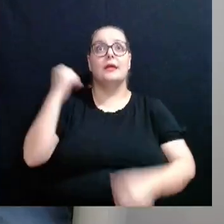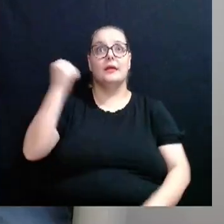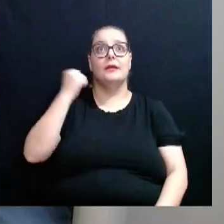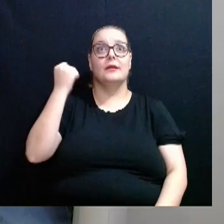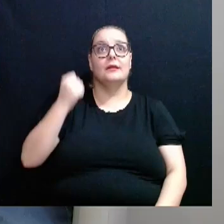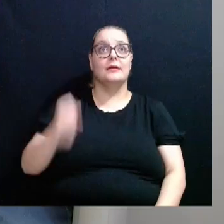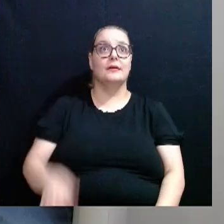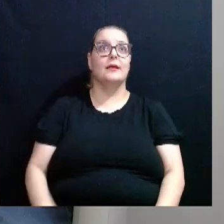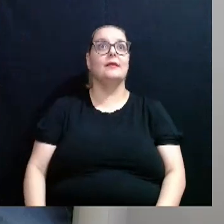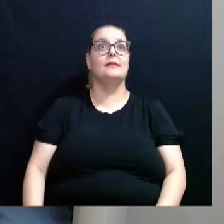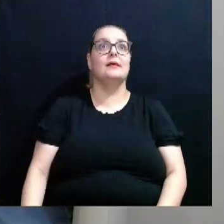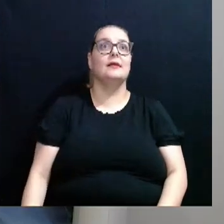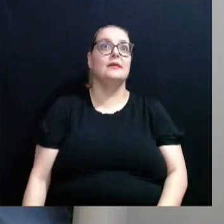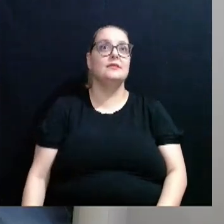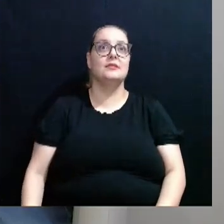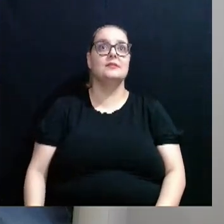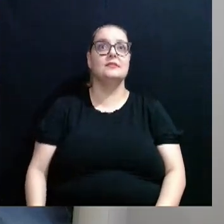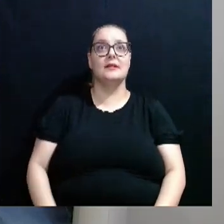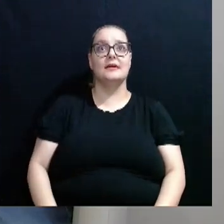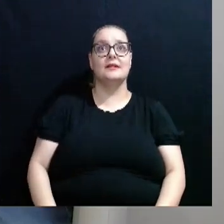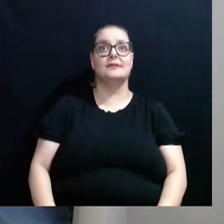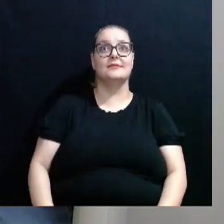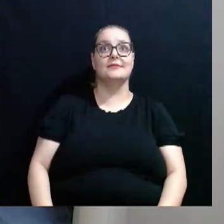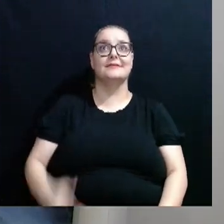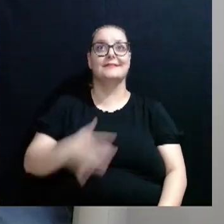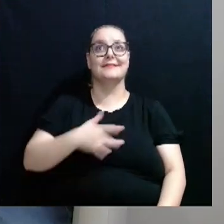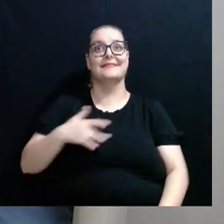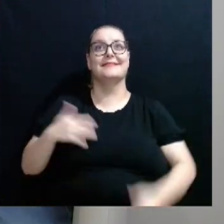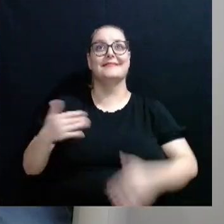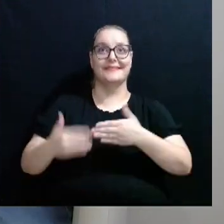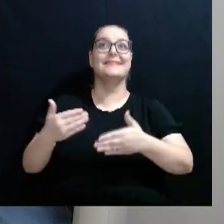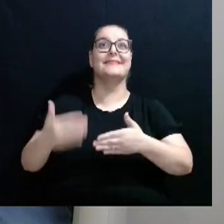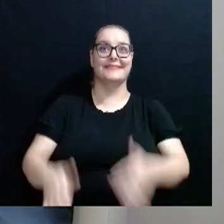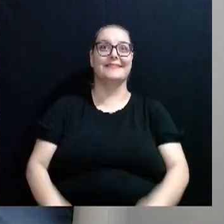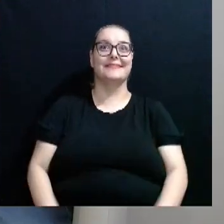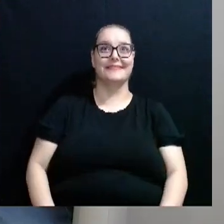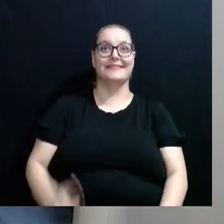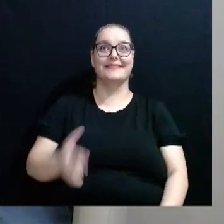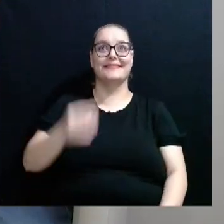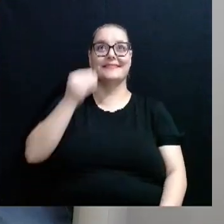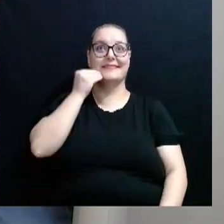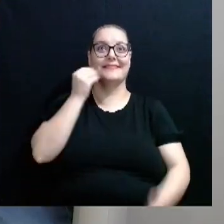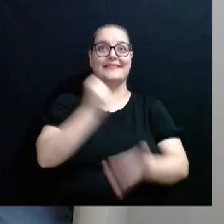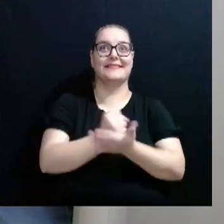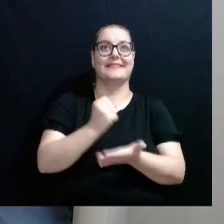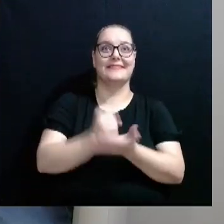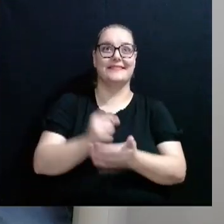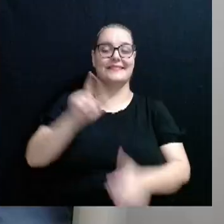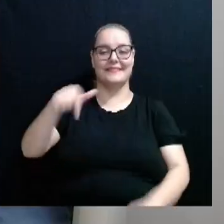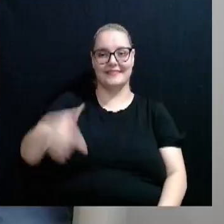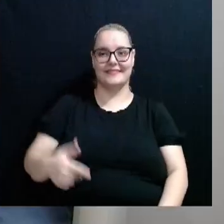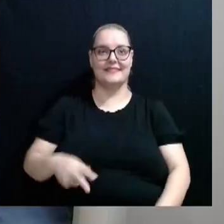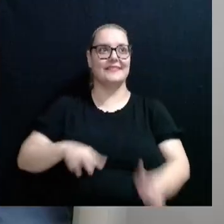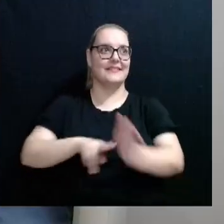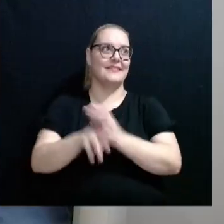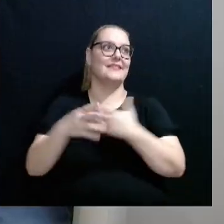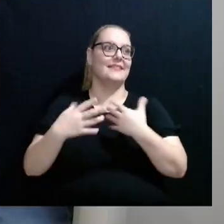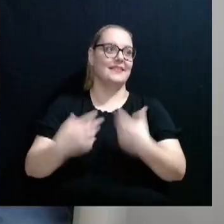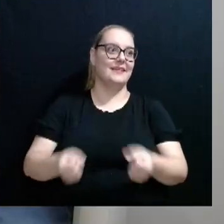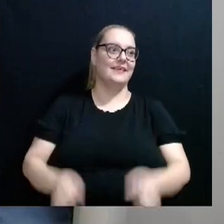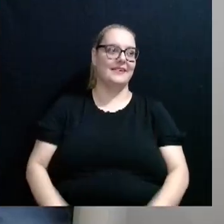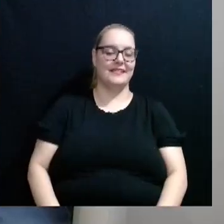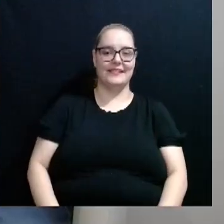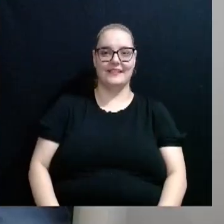saúde em dia. Não adianta eu tentar contratar o seguro depois que eu fui diagnosticado. Por 2